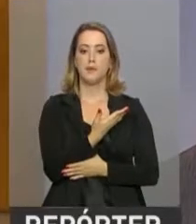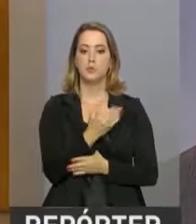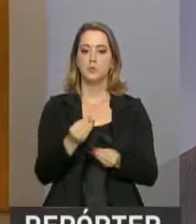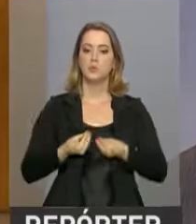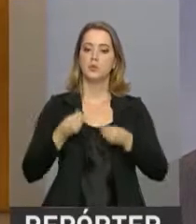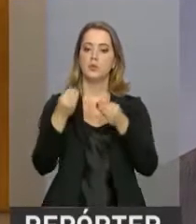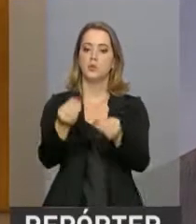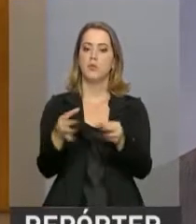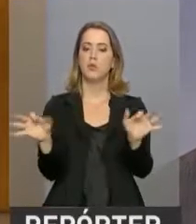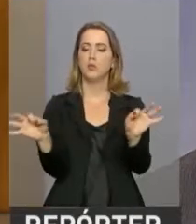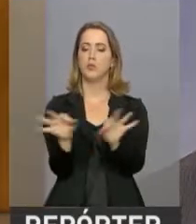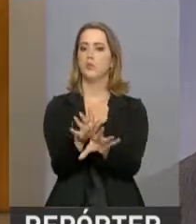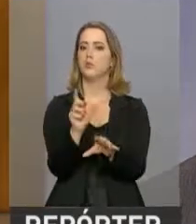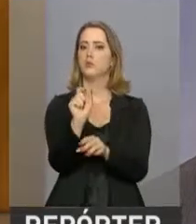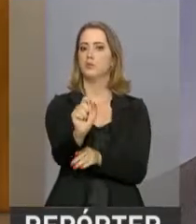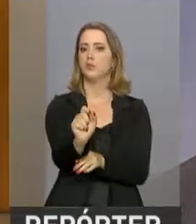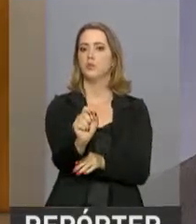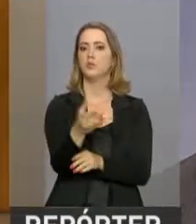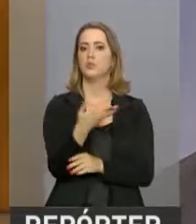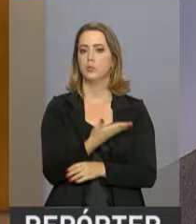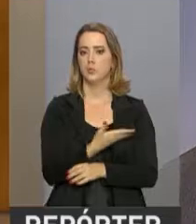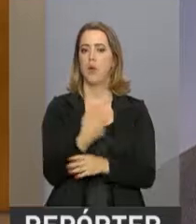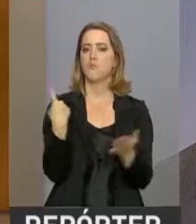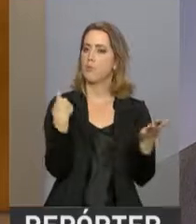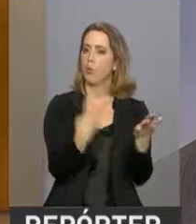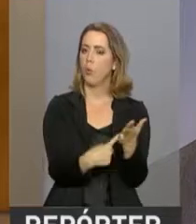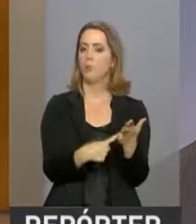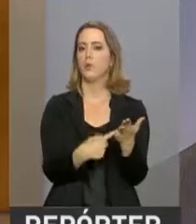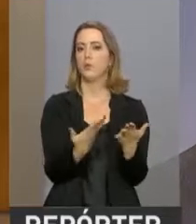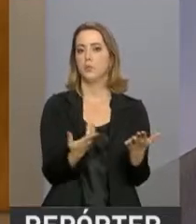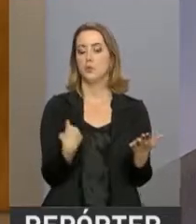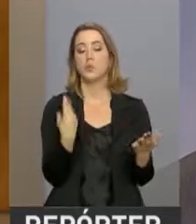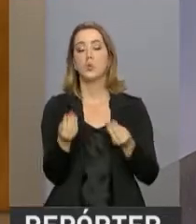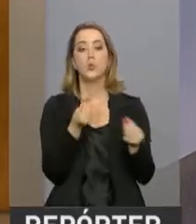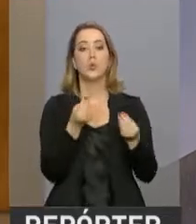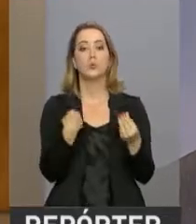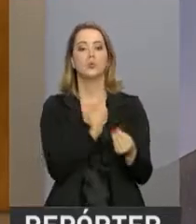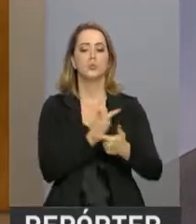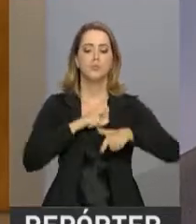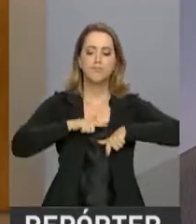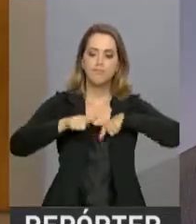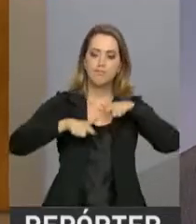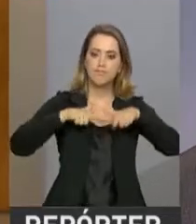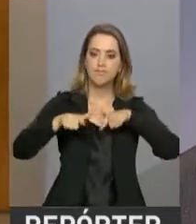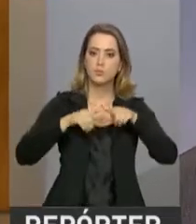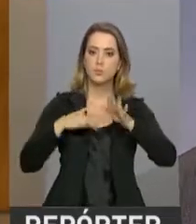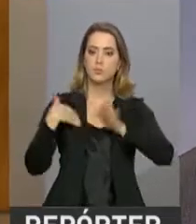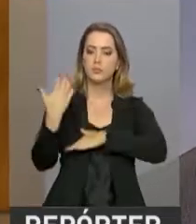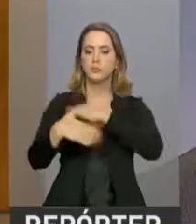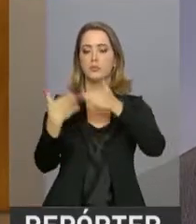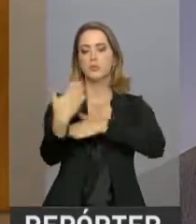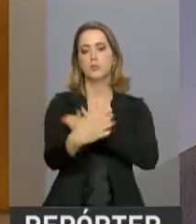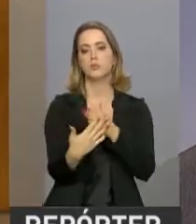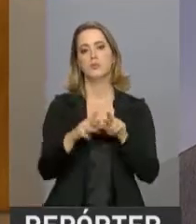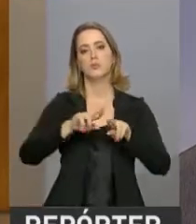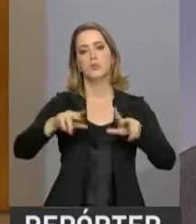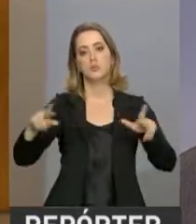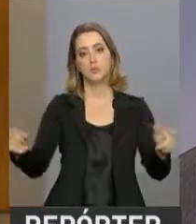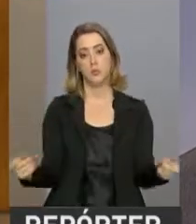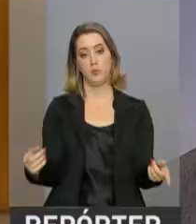o formato final desse desse acordo e como que nós trabalharemos em vários aspectos